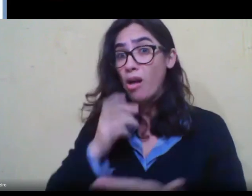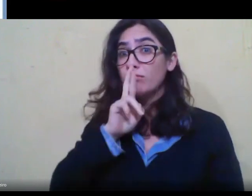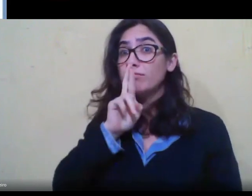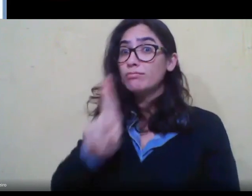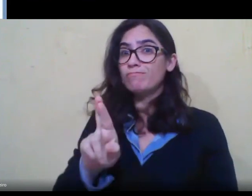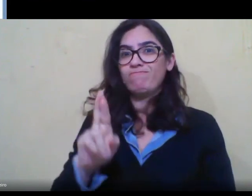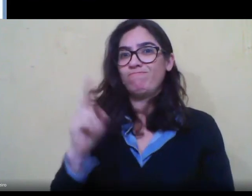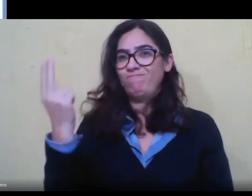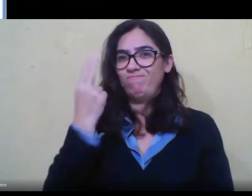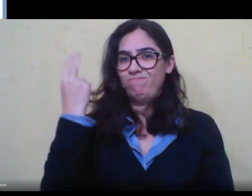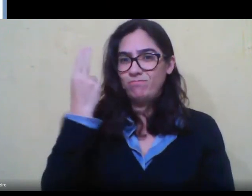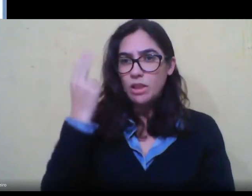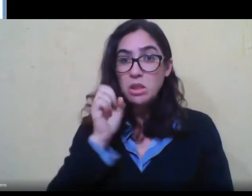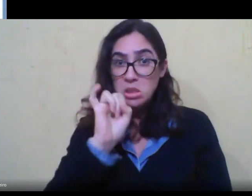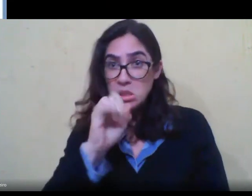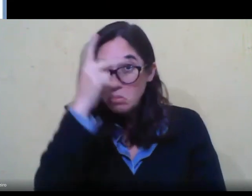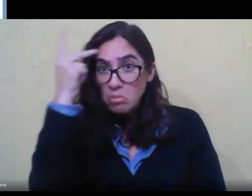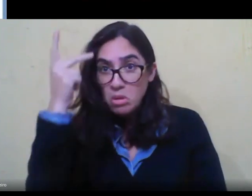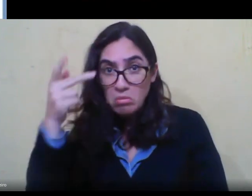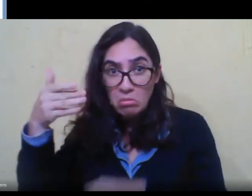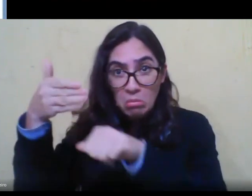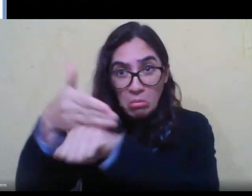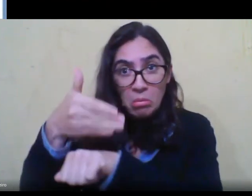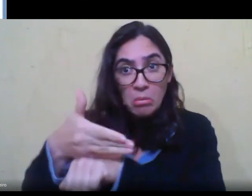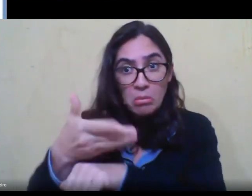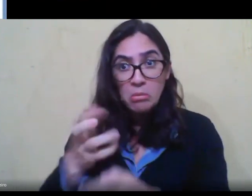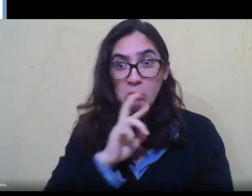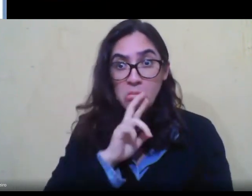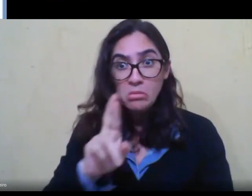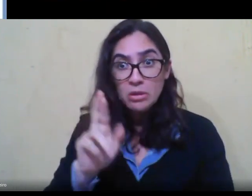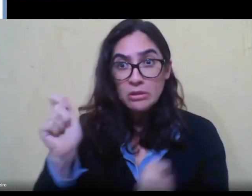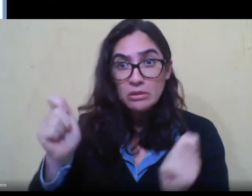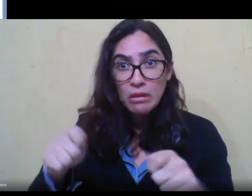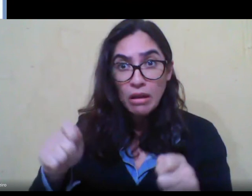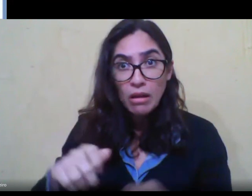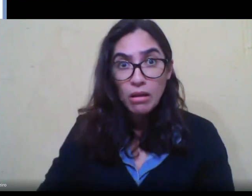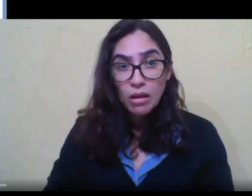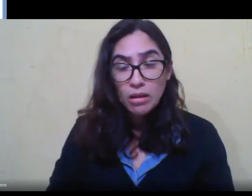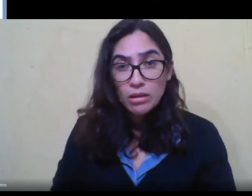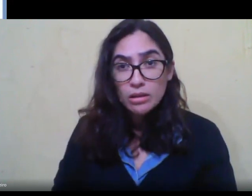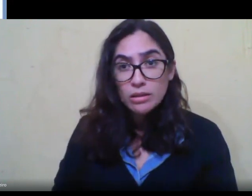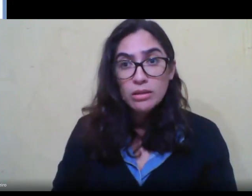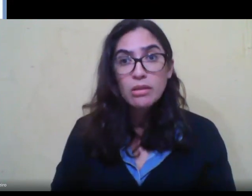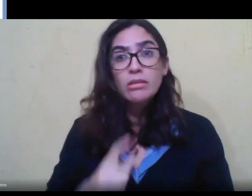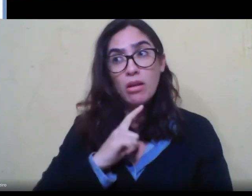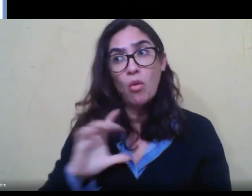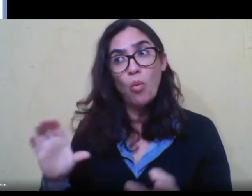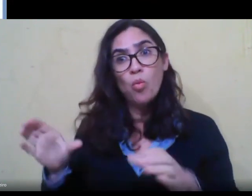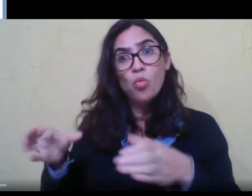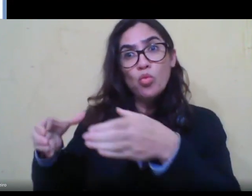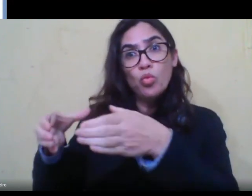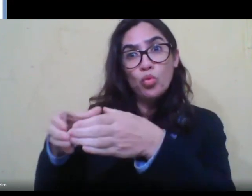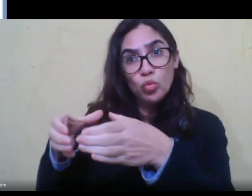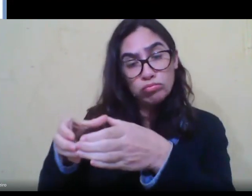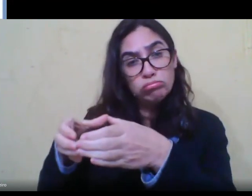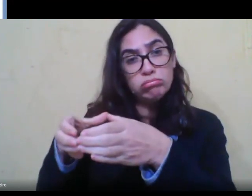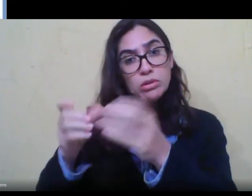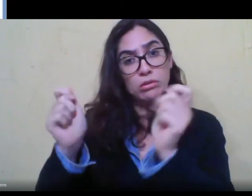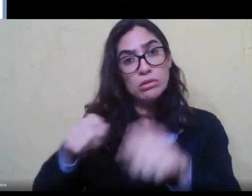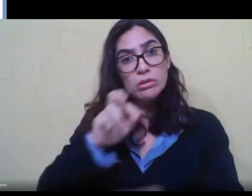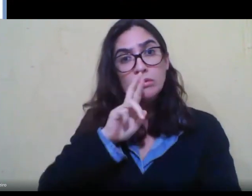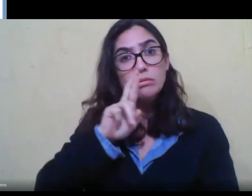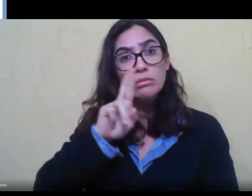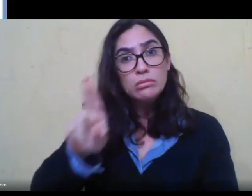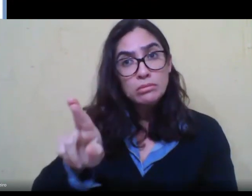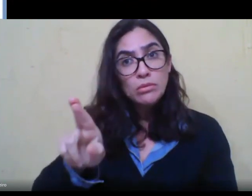vontade. Muito tem o pessoal obrigado, aqui da equipe, tá bom? Tem aqui tem o pessoal da, né, de outros departamentos de graduação.